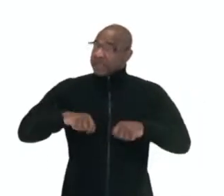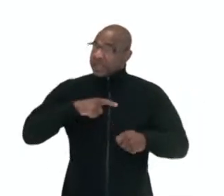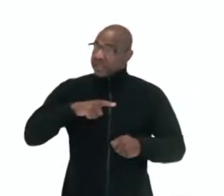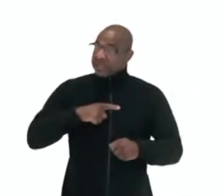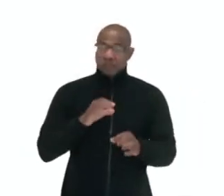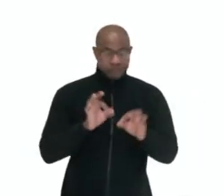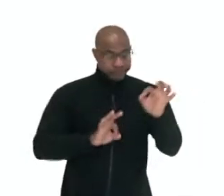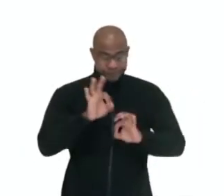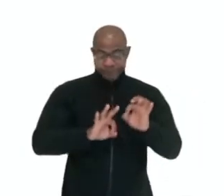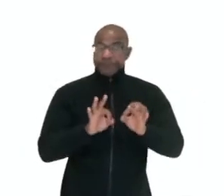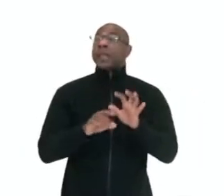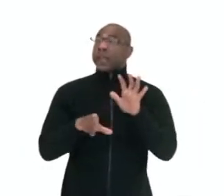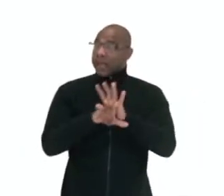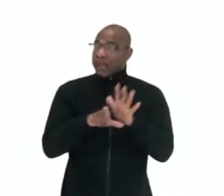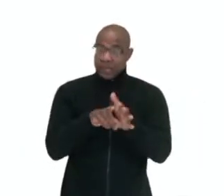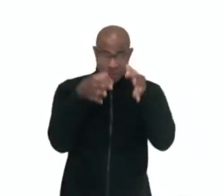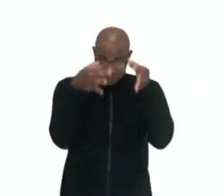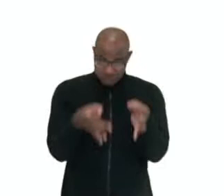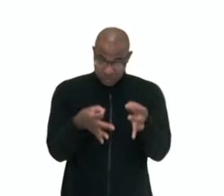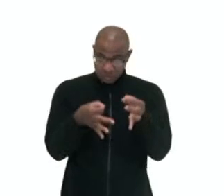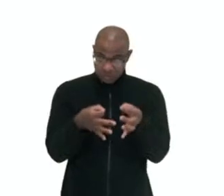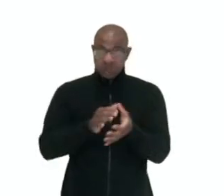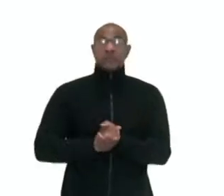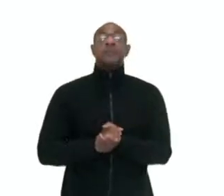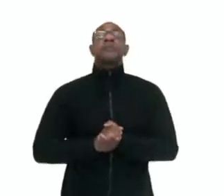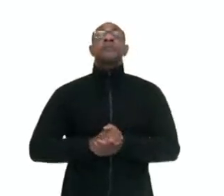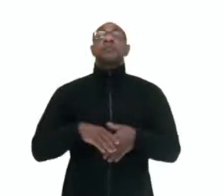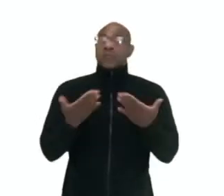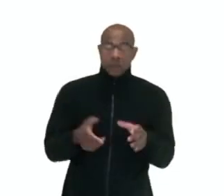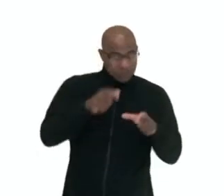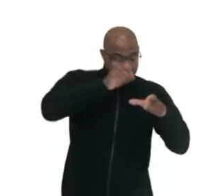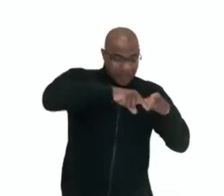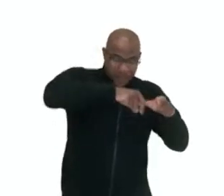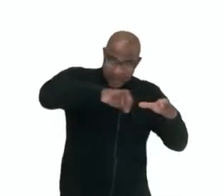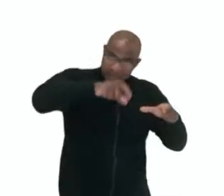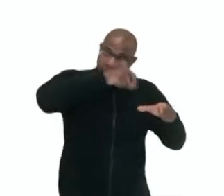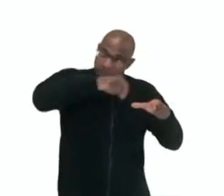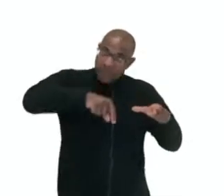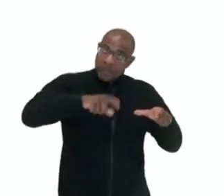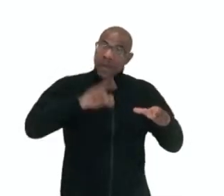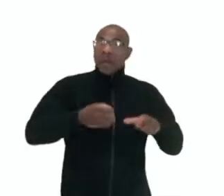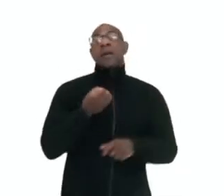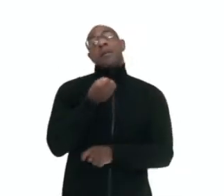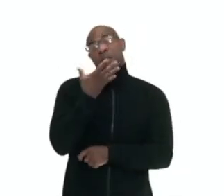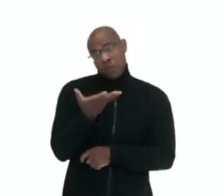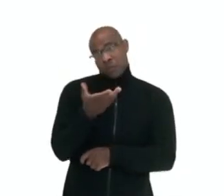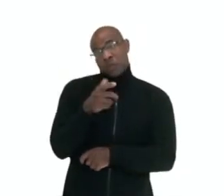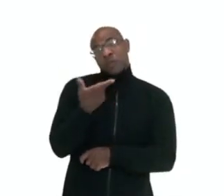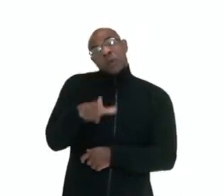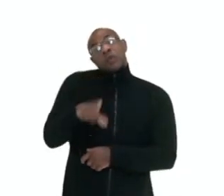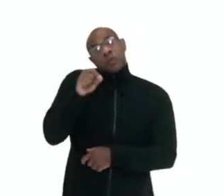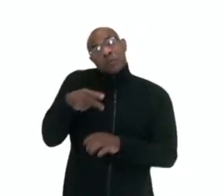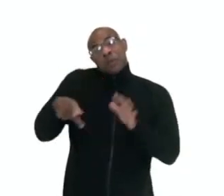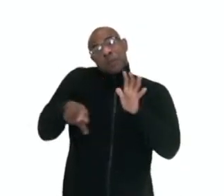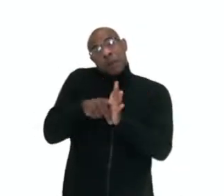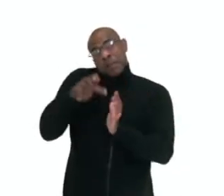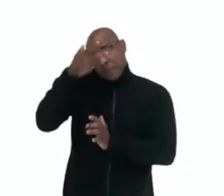regulamentada pelo órgão ambiental. Com isso, o plantio da espécie se torna boa opção para pequenas